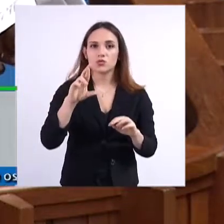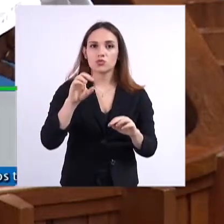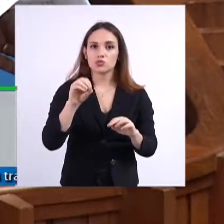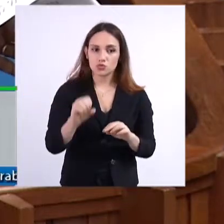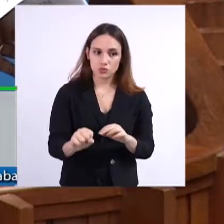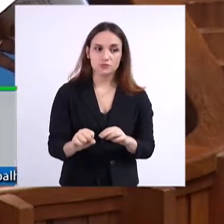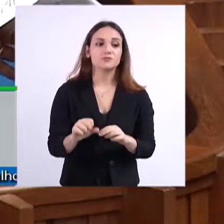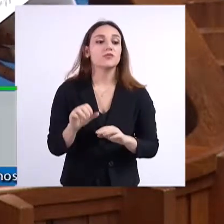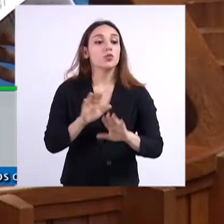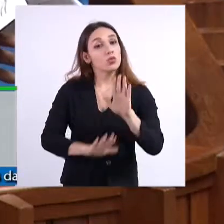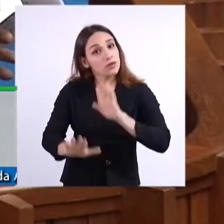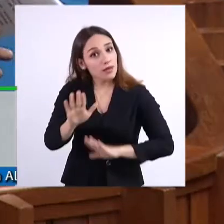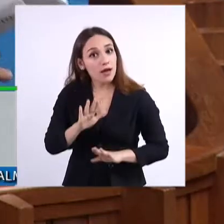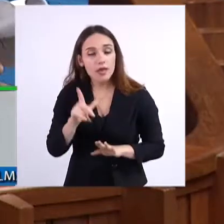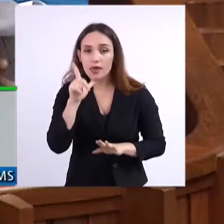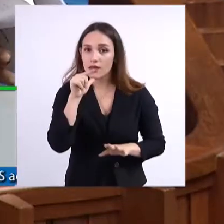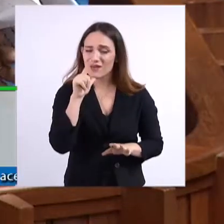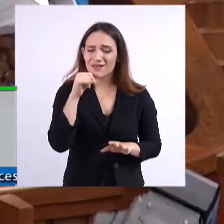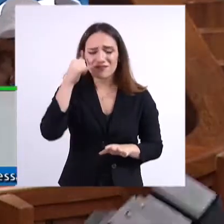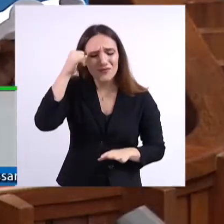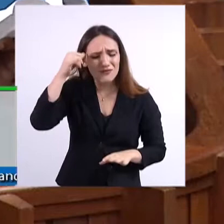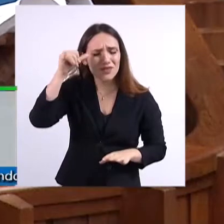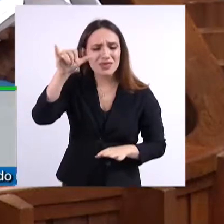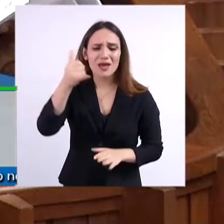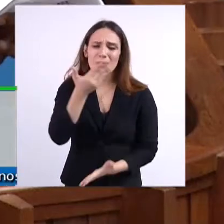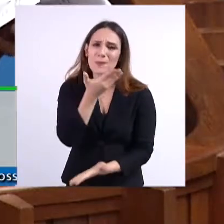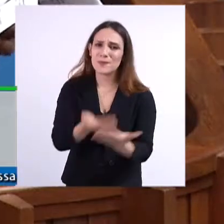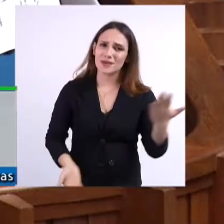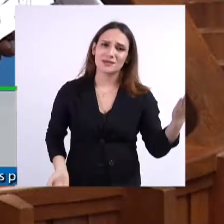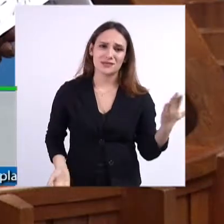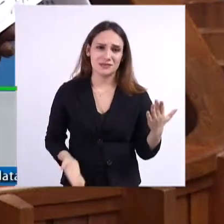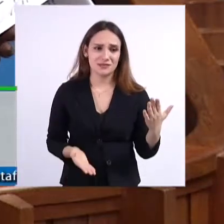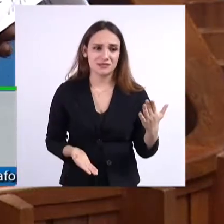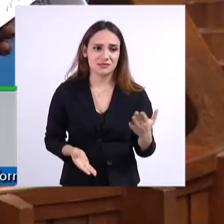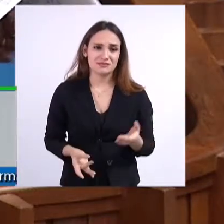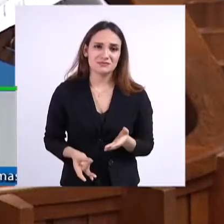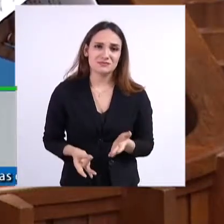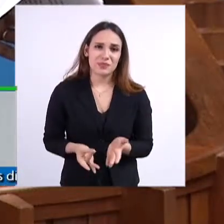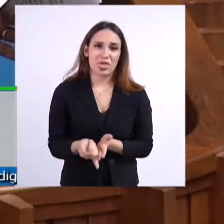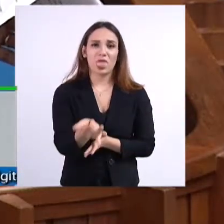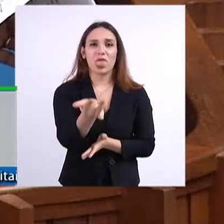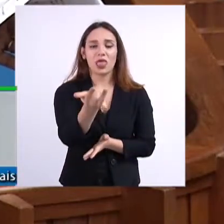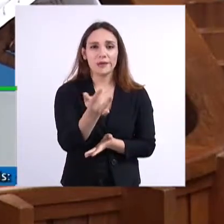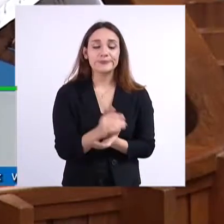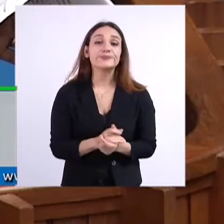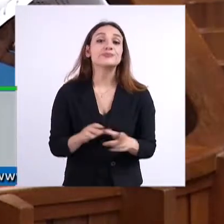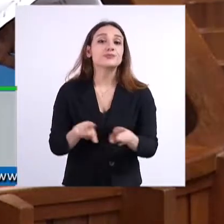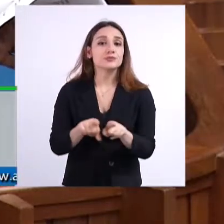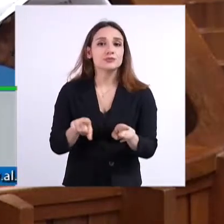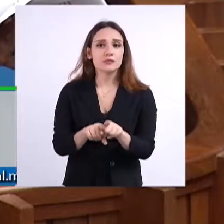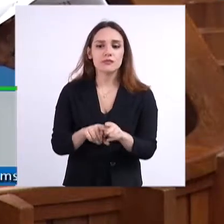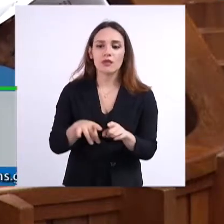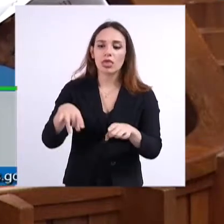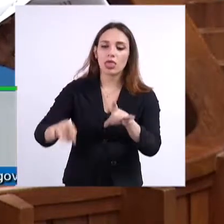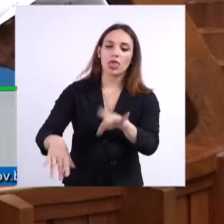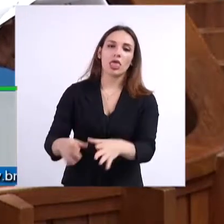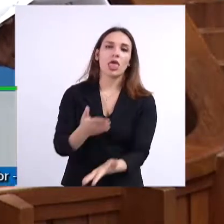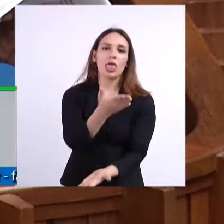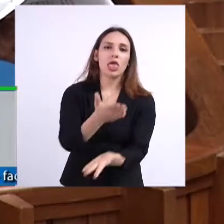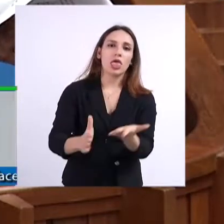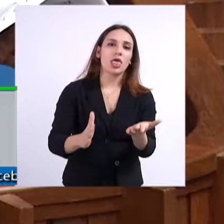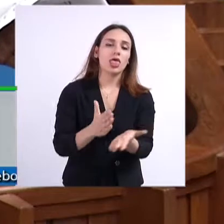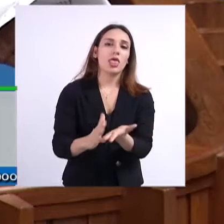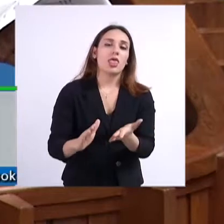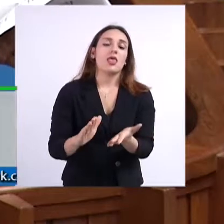de água, evitando assim o máximo de desperdício. Segundo, combater o desperdício de água e de energia